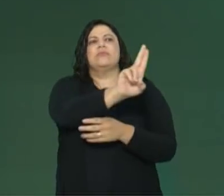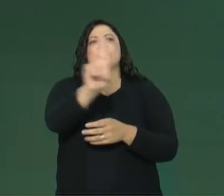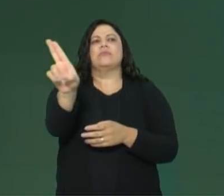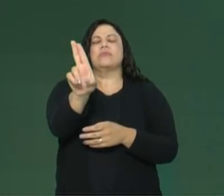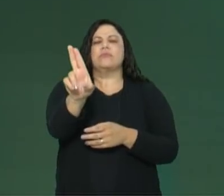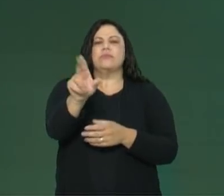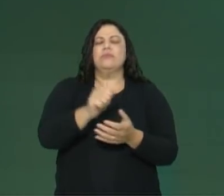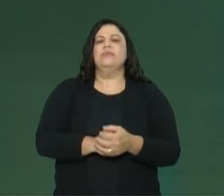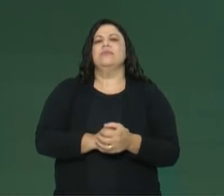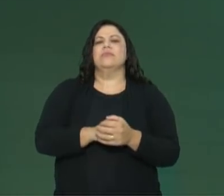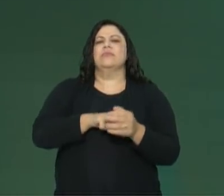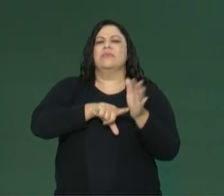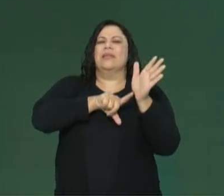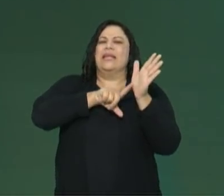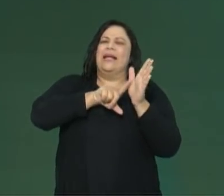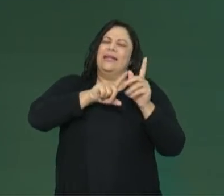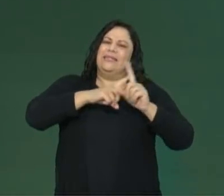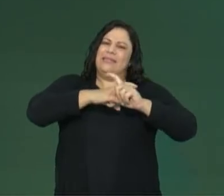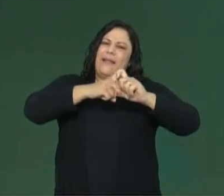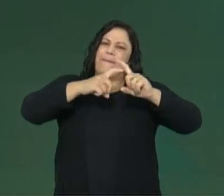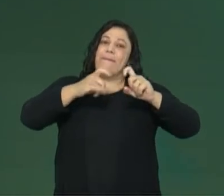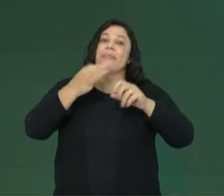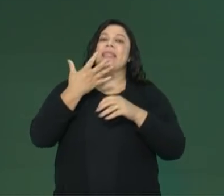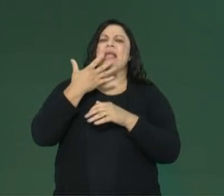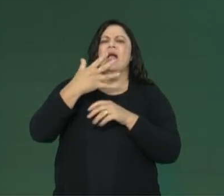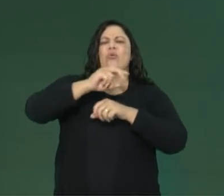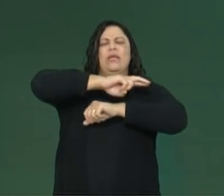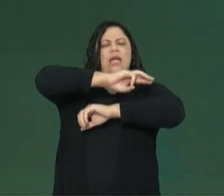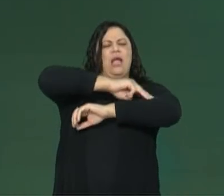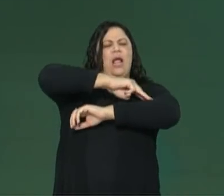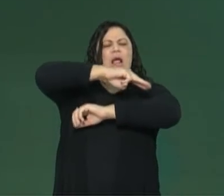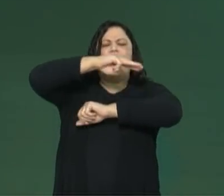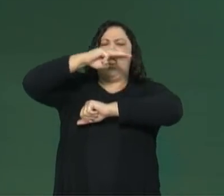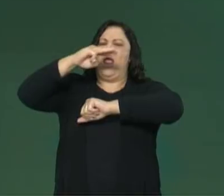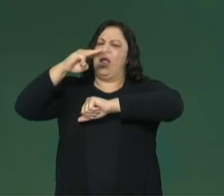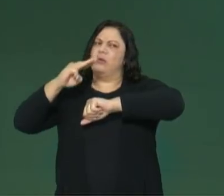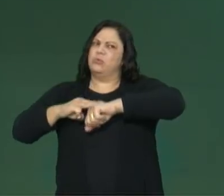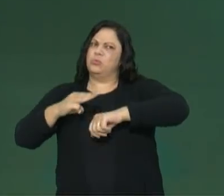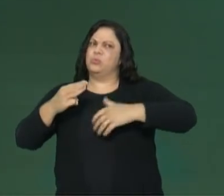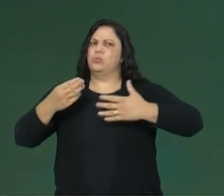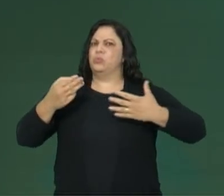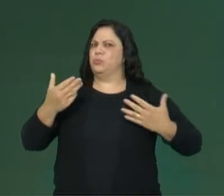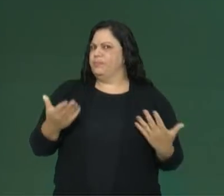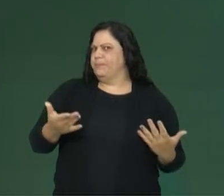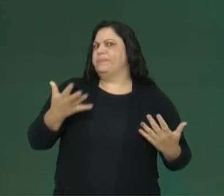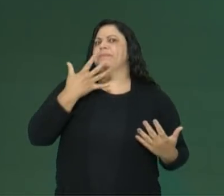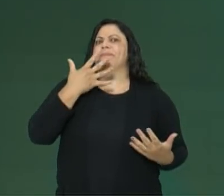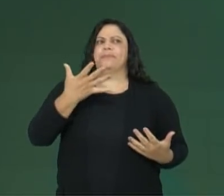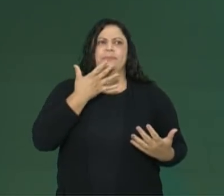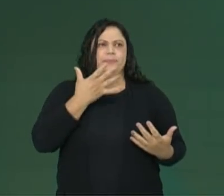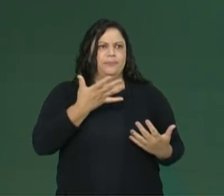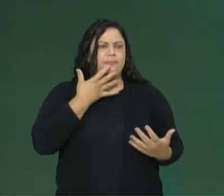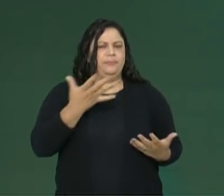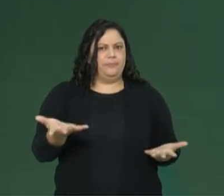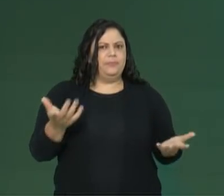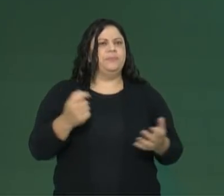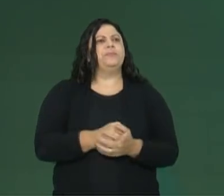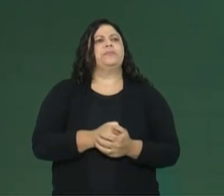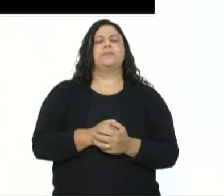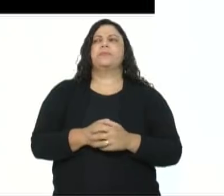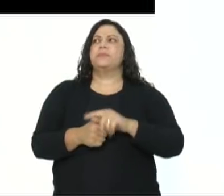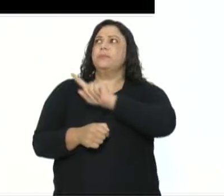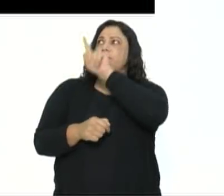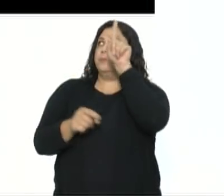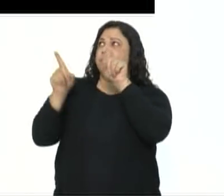chamado Centopeia arco-íris, na tradução direta, assim, uma tradução meio fraca. E aqui, uma espécie